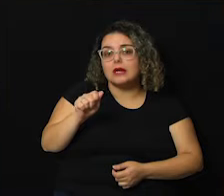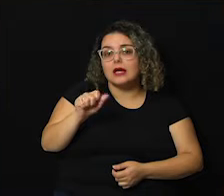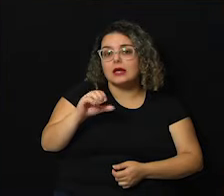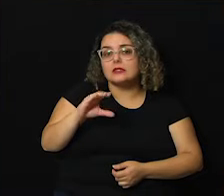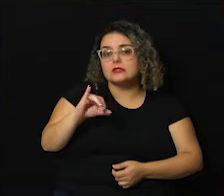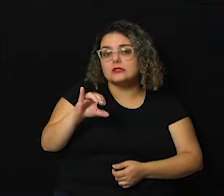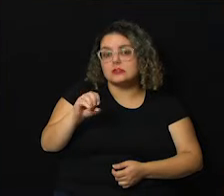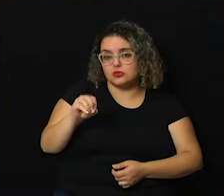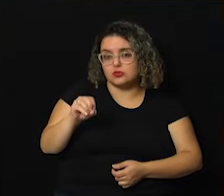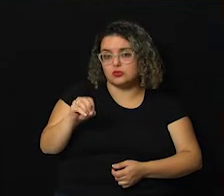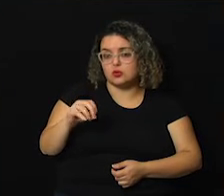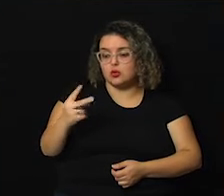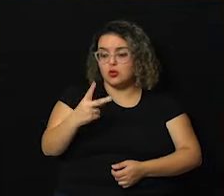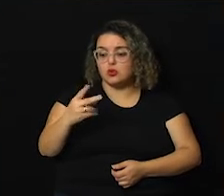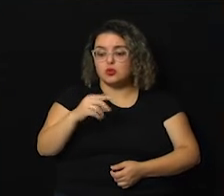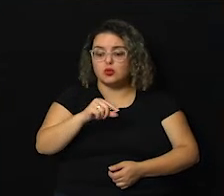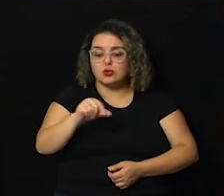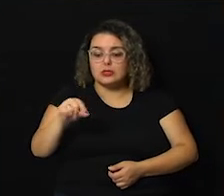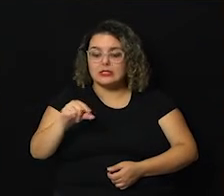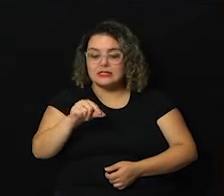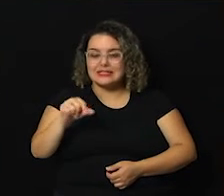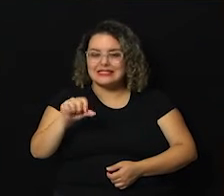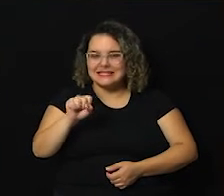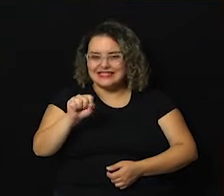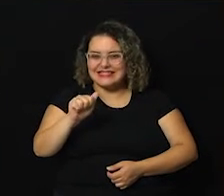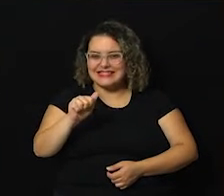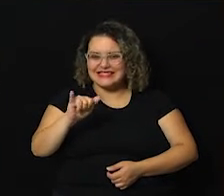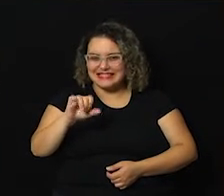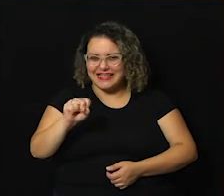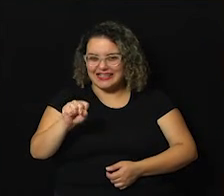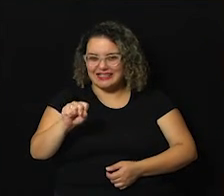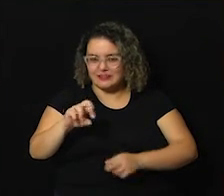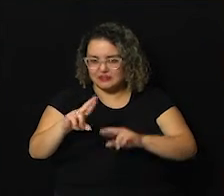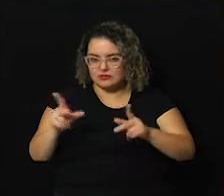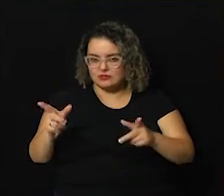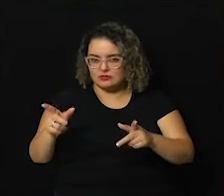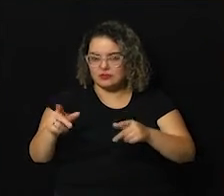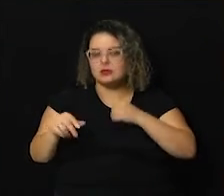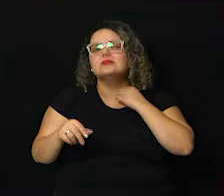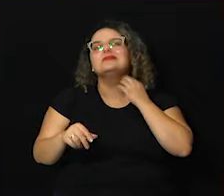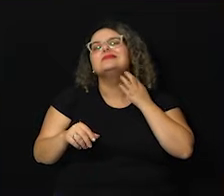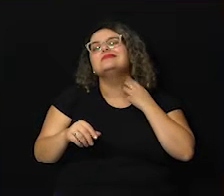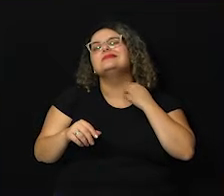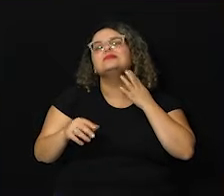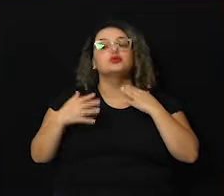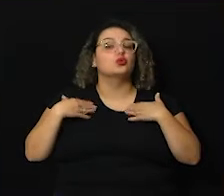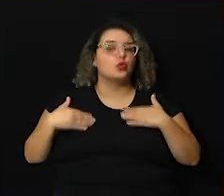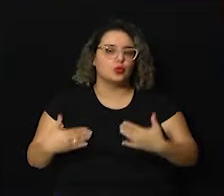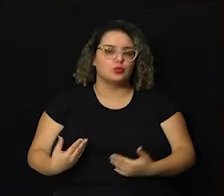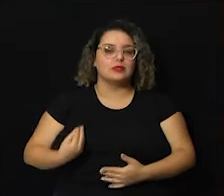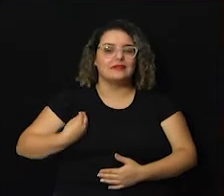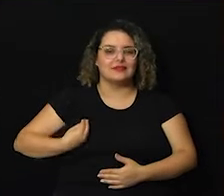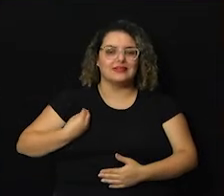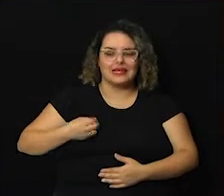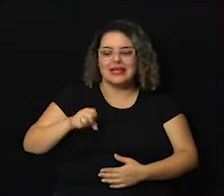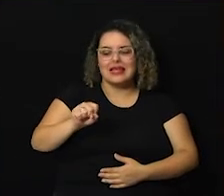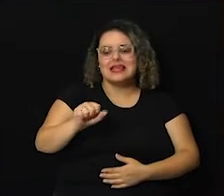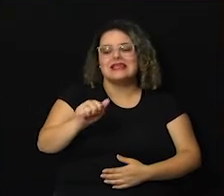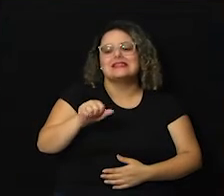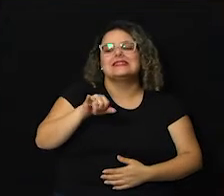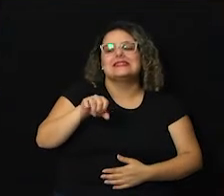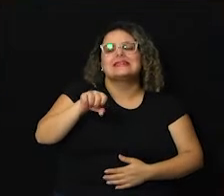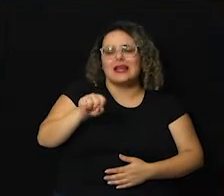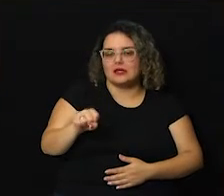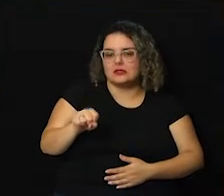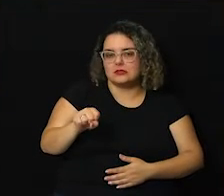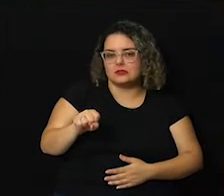dois sais essenciais no balanço, no equilíbrio fisiológico da vida. Estou falando